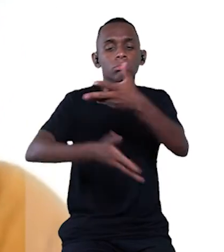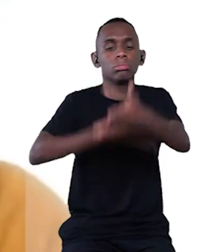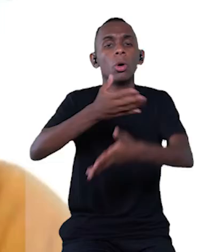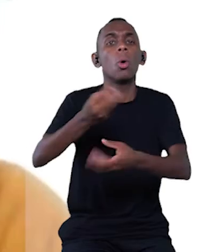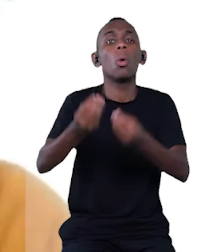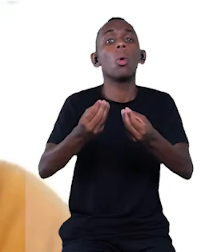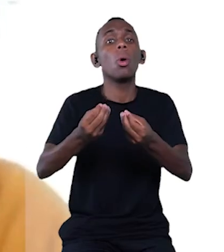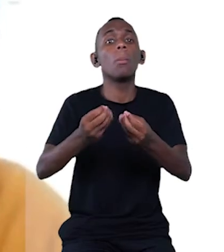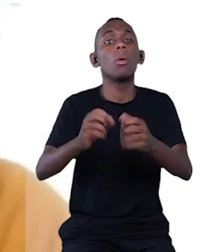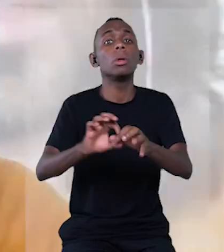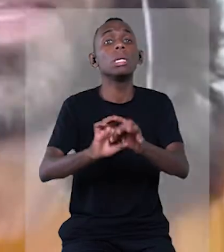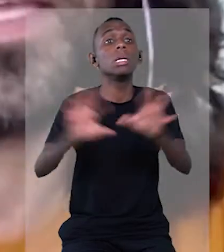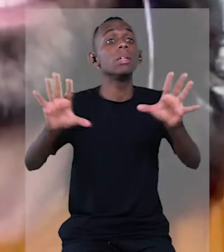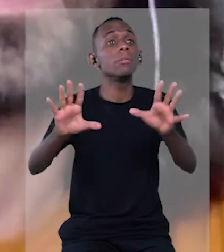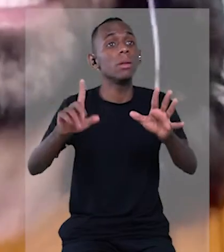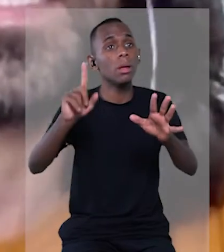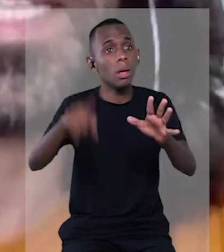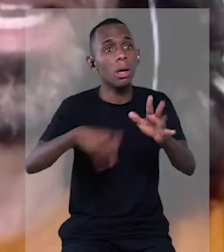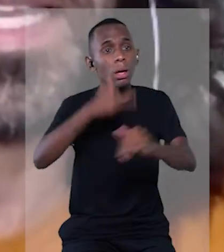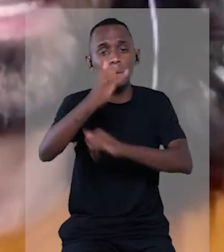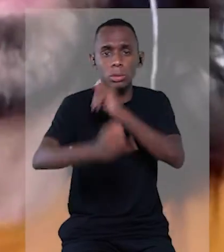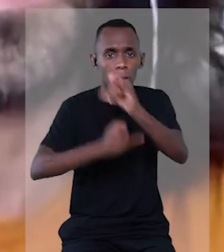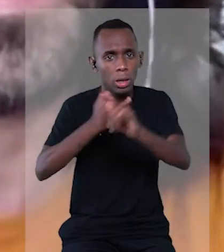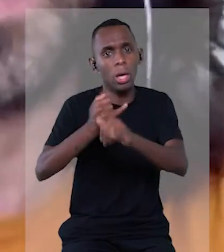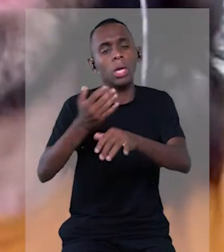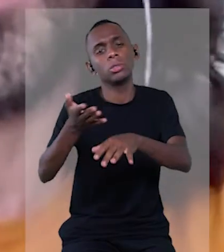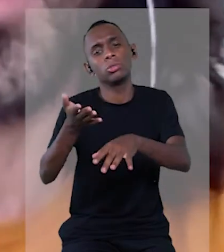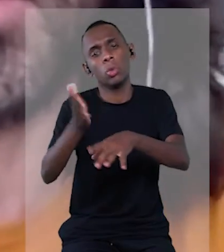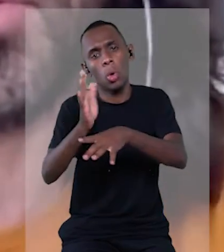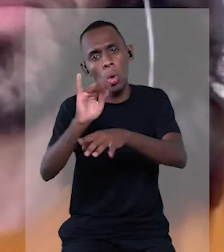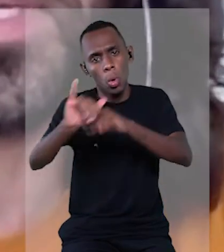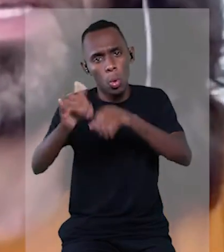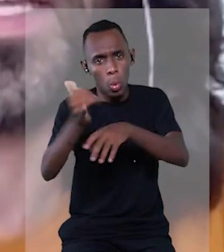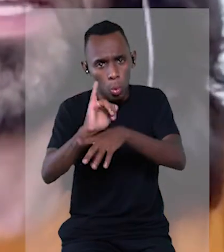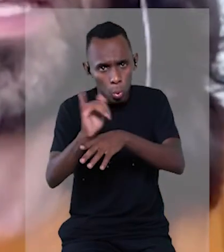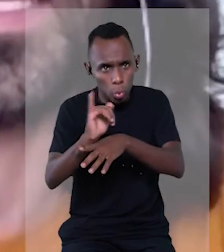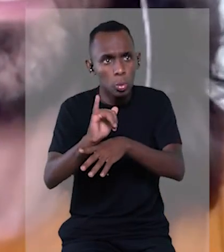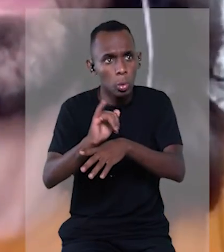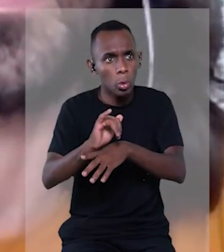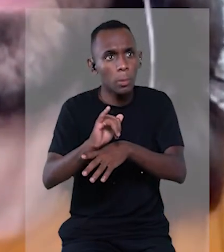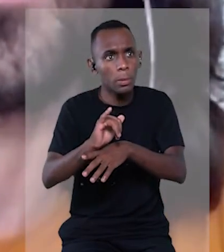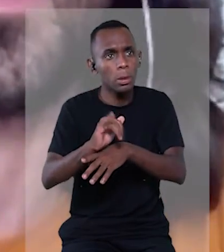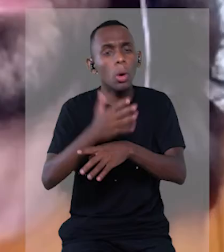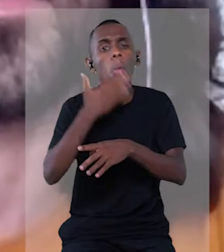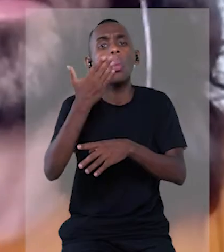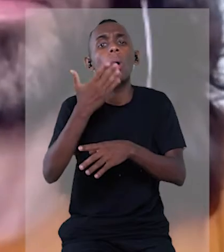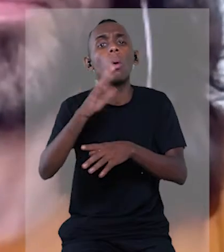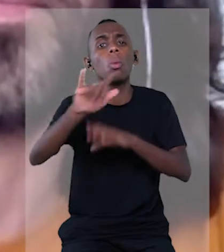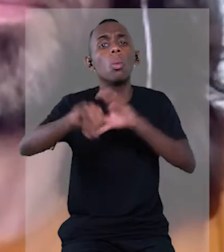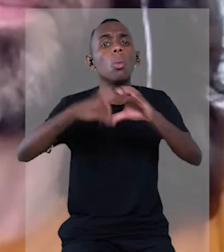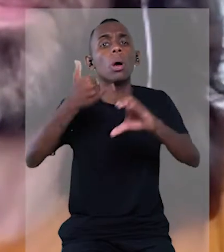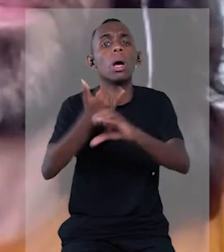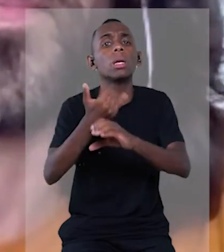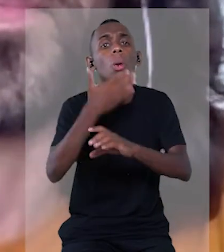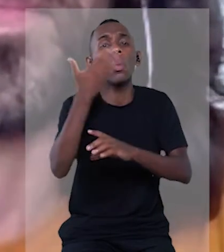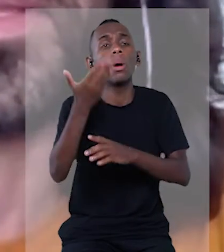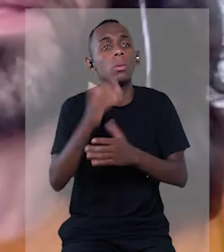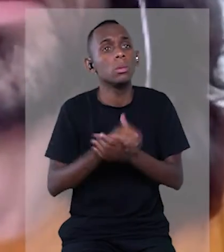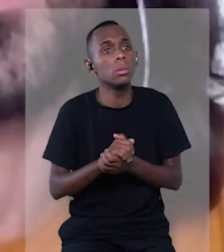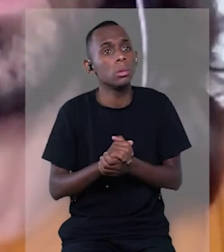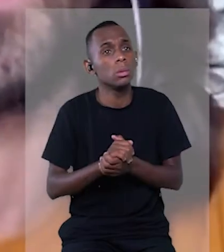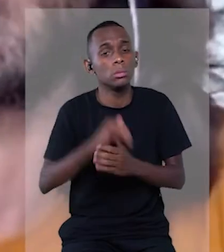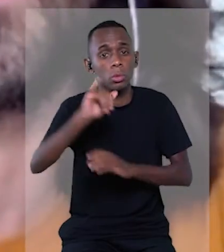onde que está disponível? No canal? Está na internet, está no YouTube. No YouTube, qual que é o